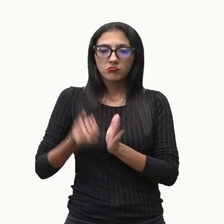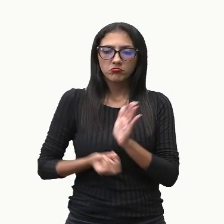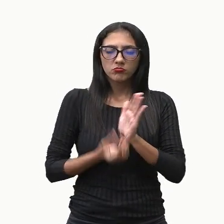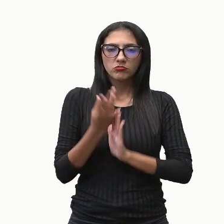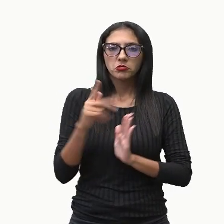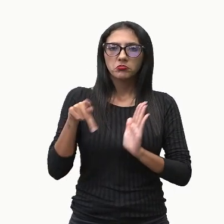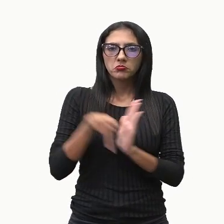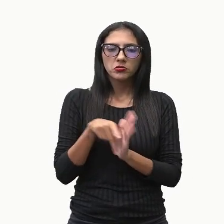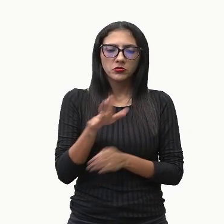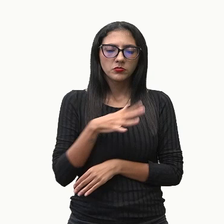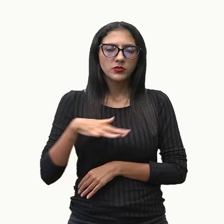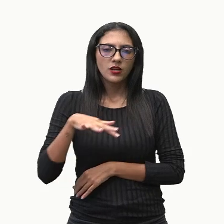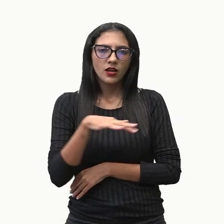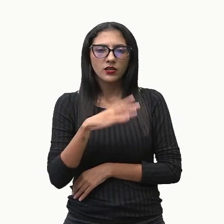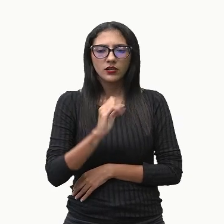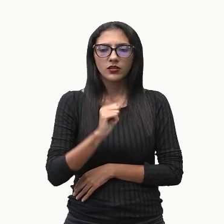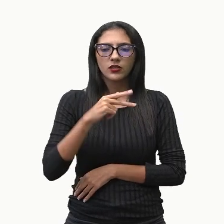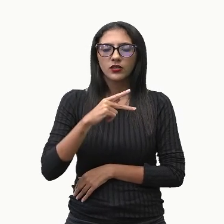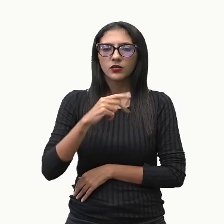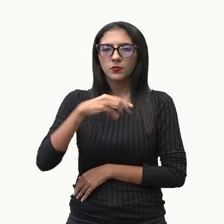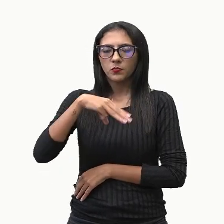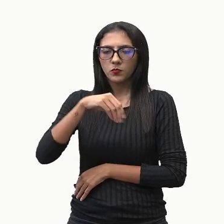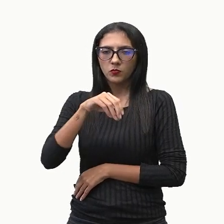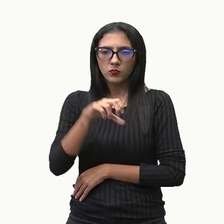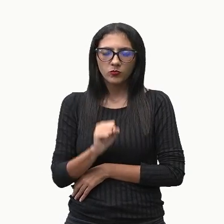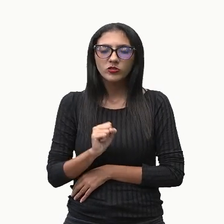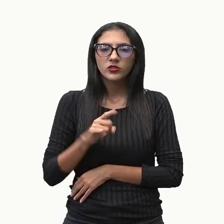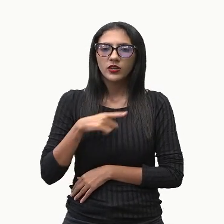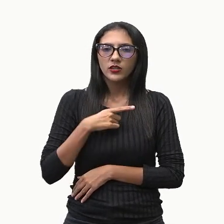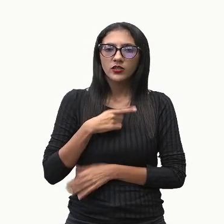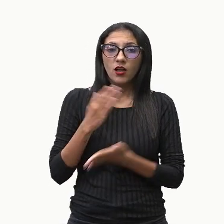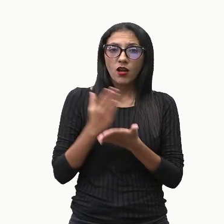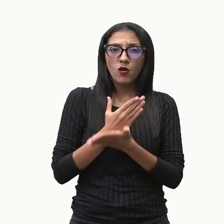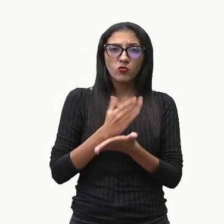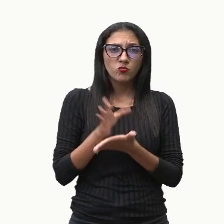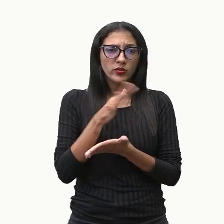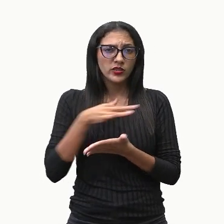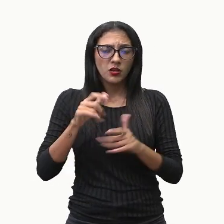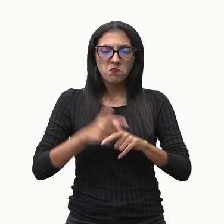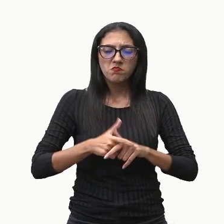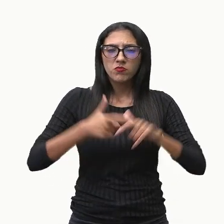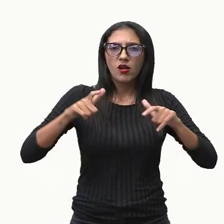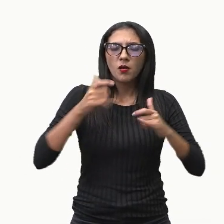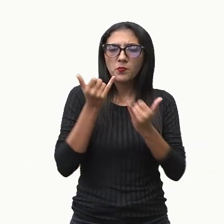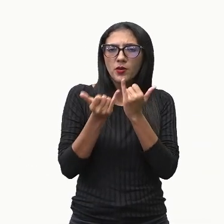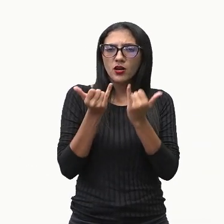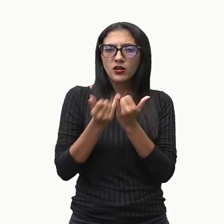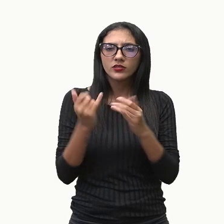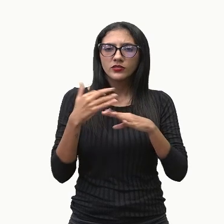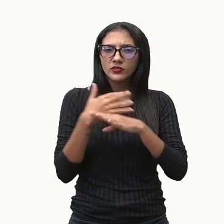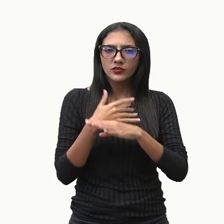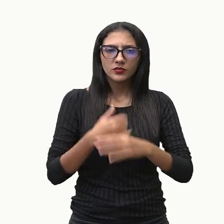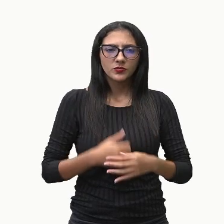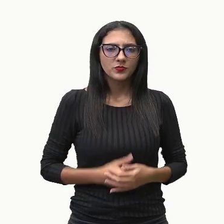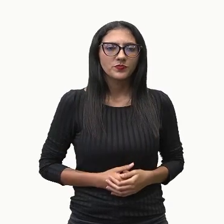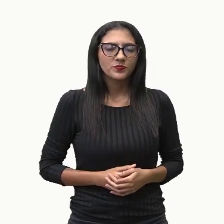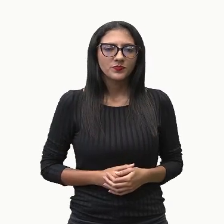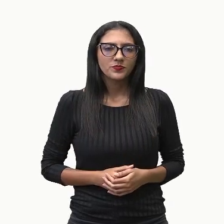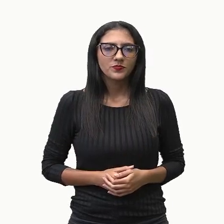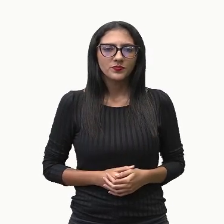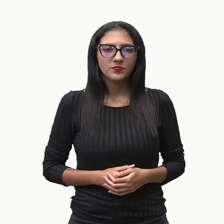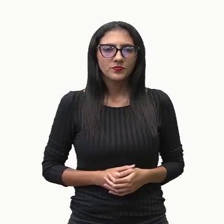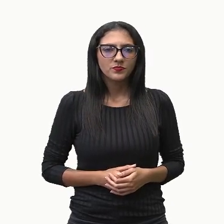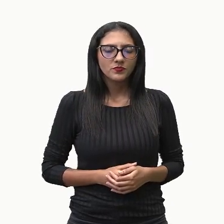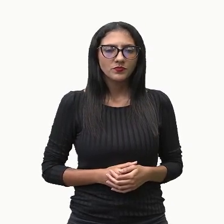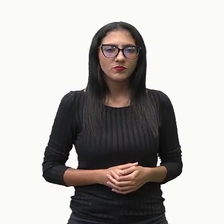famosos campos de refugiados que chegam a virar cidades, não é isso? Vamos dar uma olhada aqui em alguma coisa sobre os campos